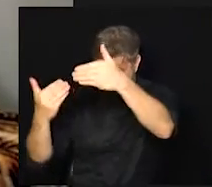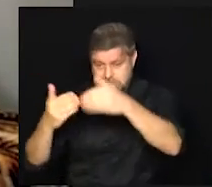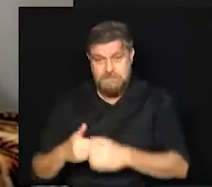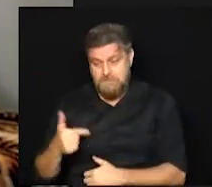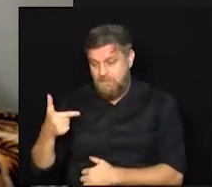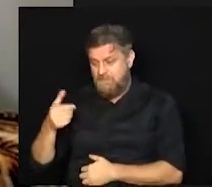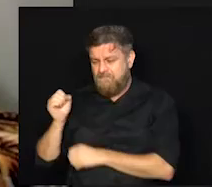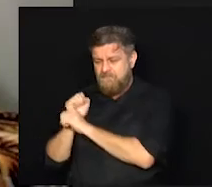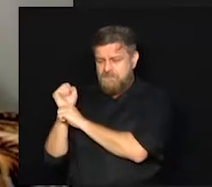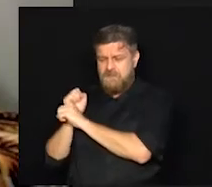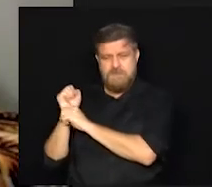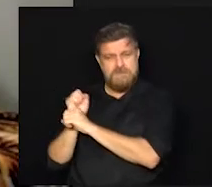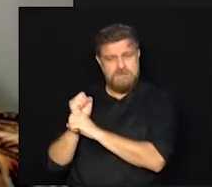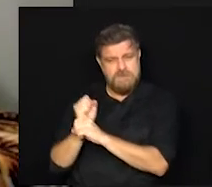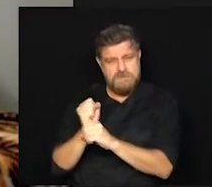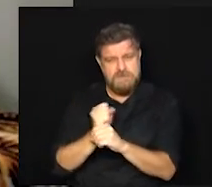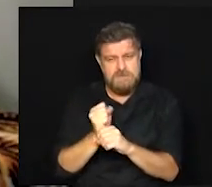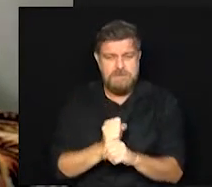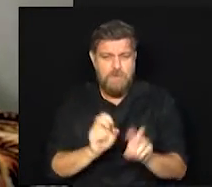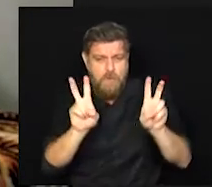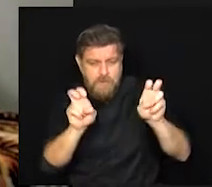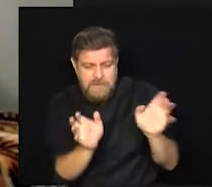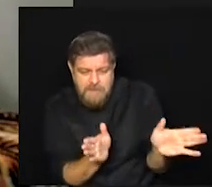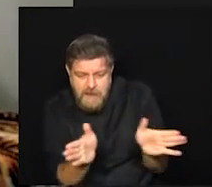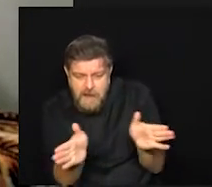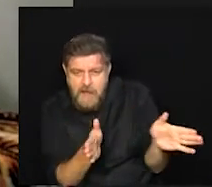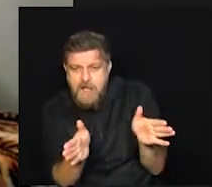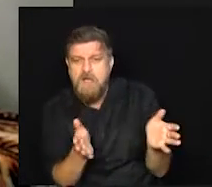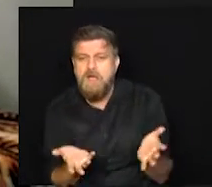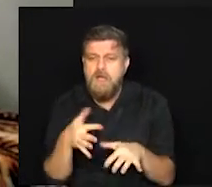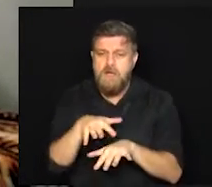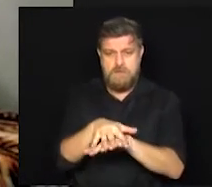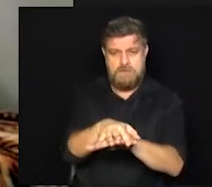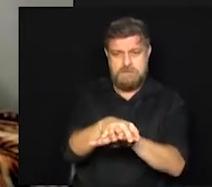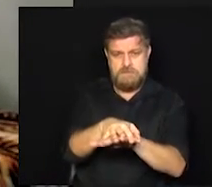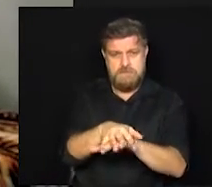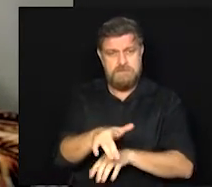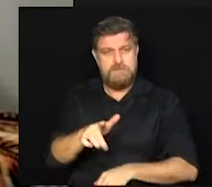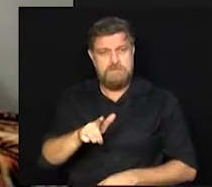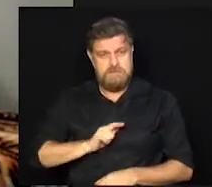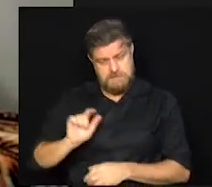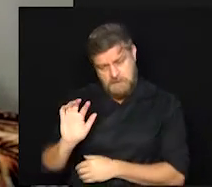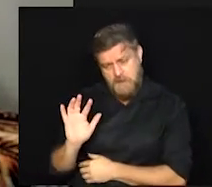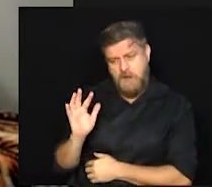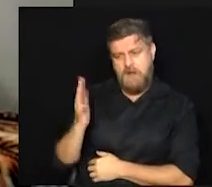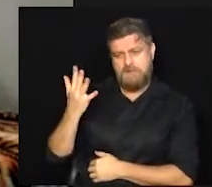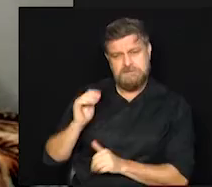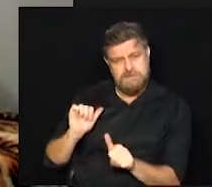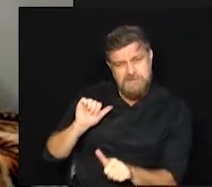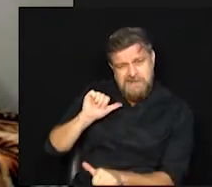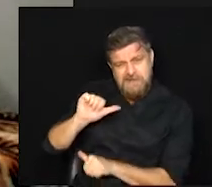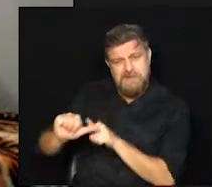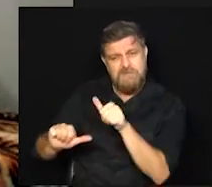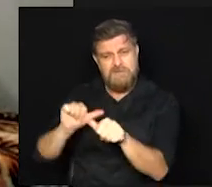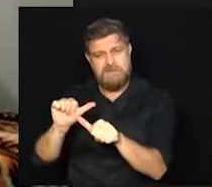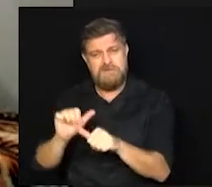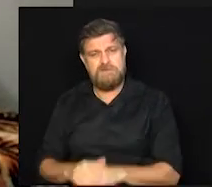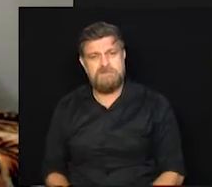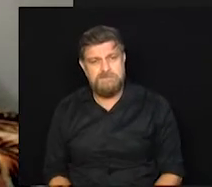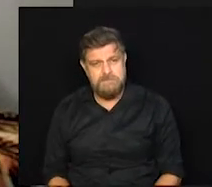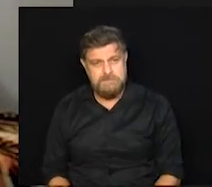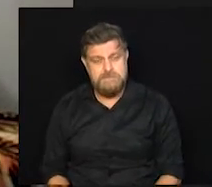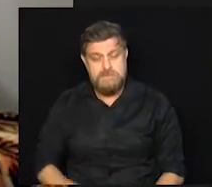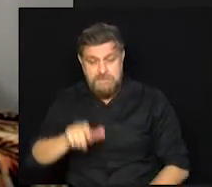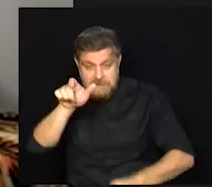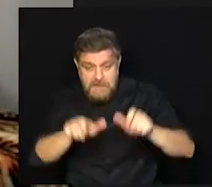cá, em questões de acessibilidade, de inclusão. Foi, assim, uma mudança. Veio as pessoas